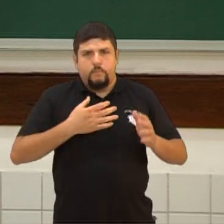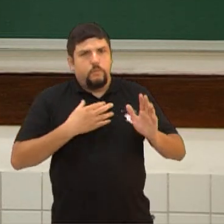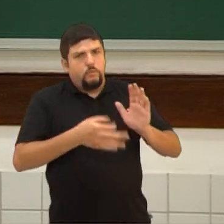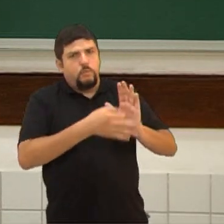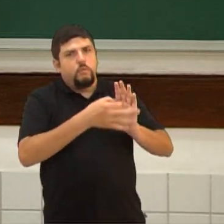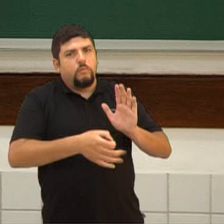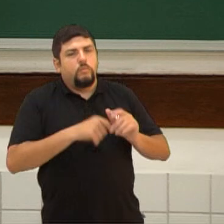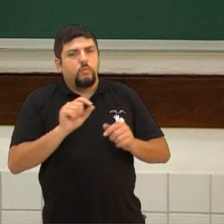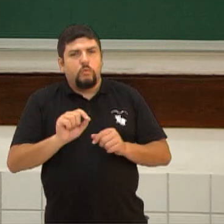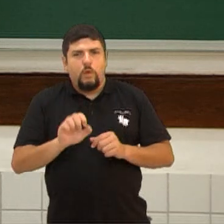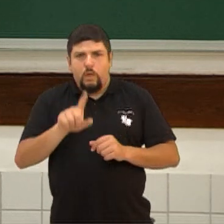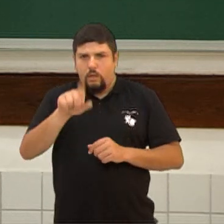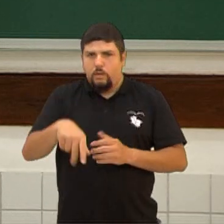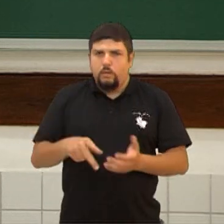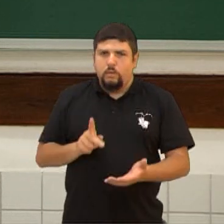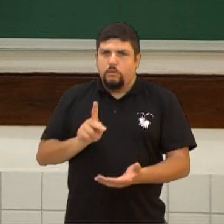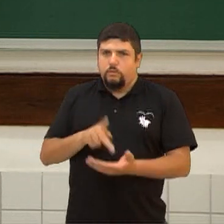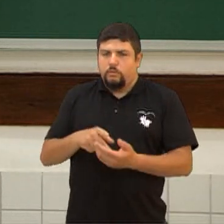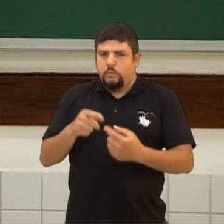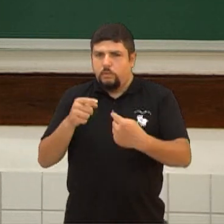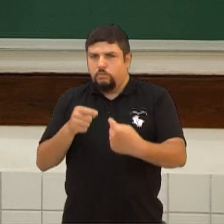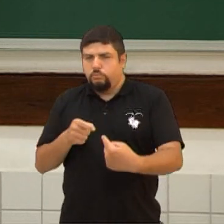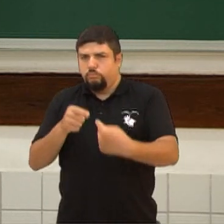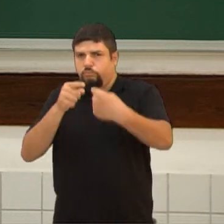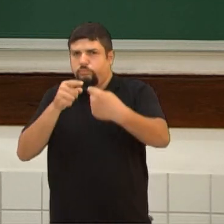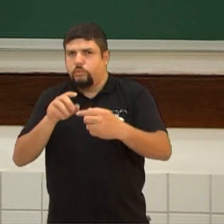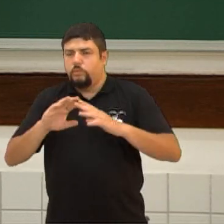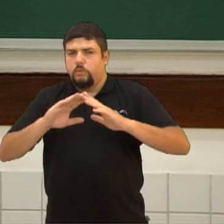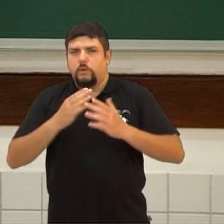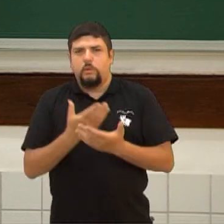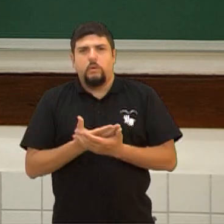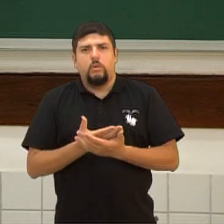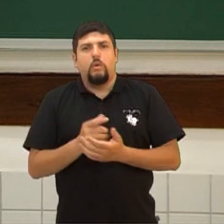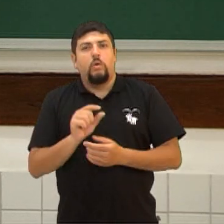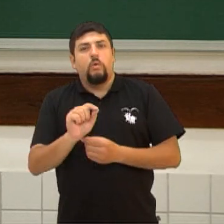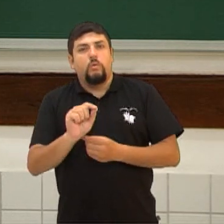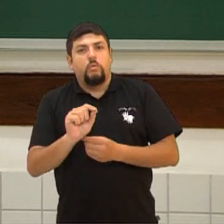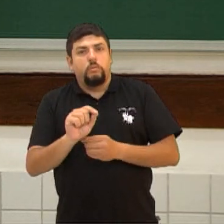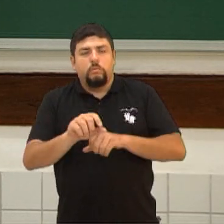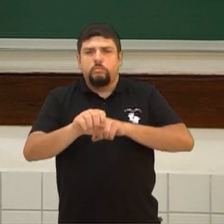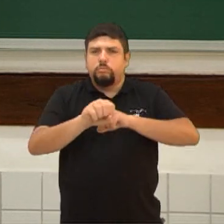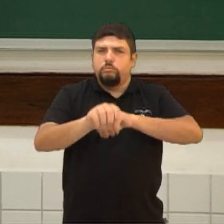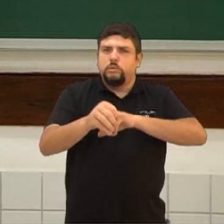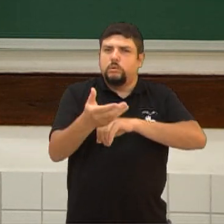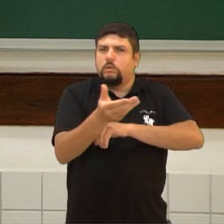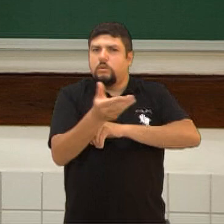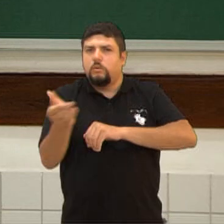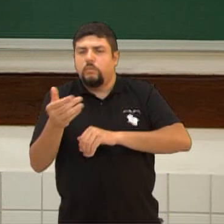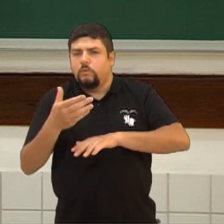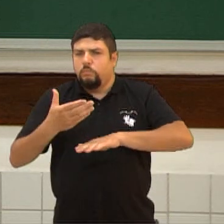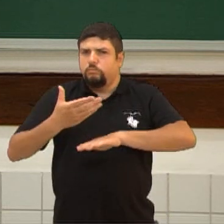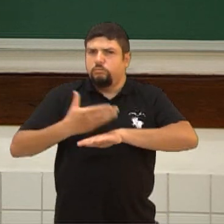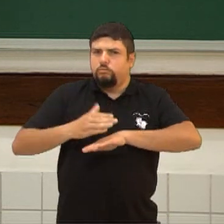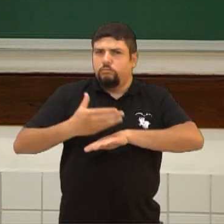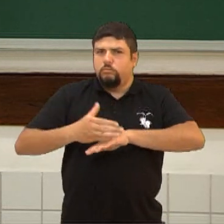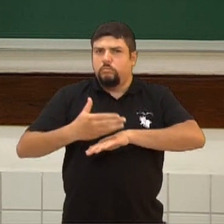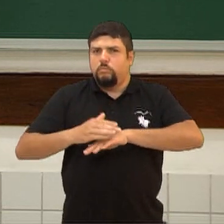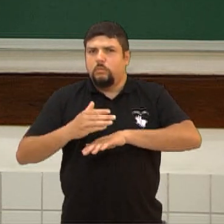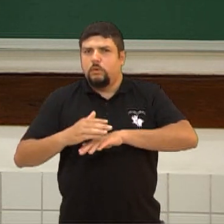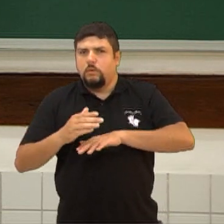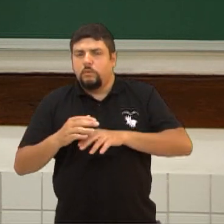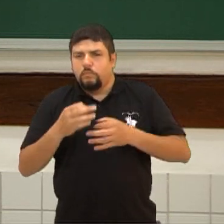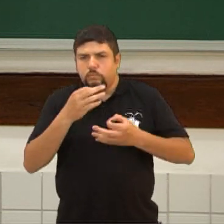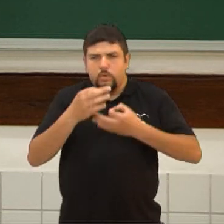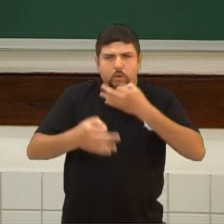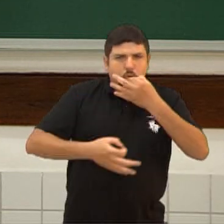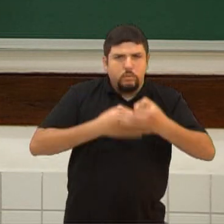grandes desafios da escola hoje em dia, né? Fazer com que a gente pense de maneira crítica, não aceitar tudo que vem por